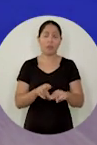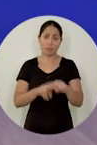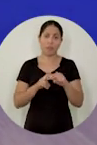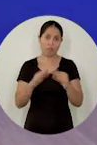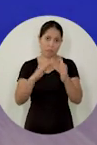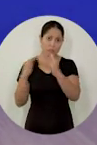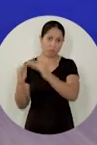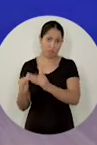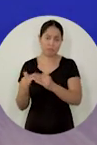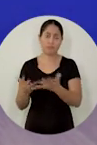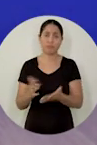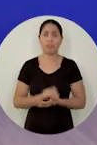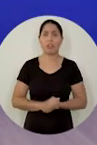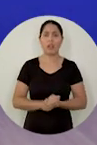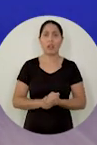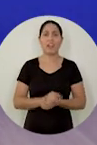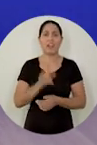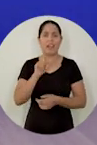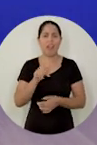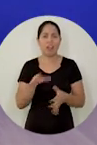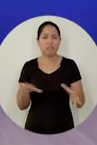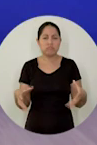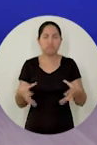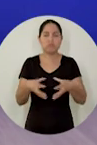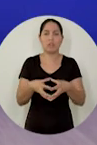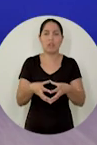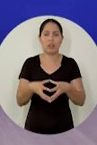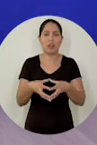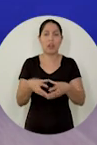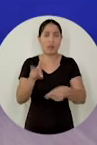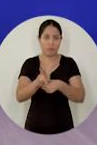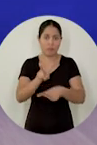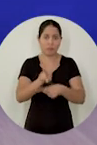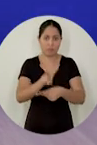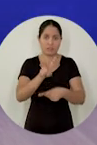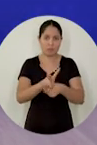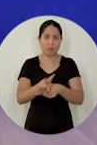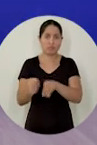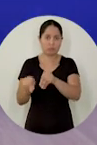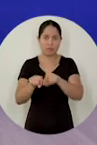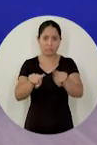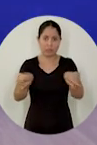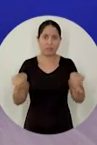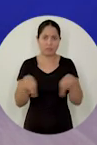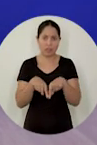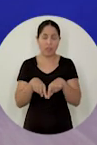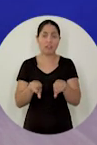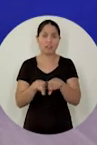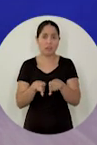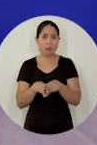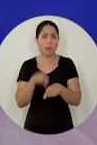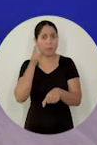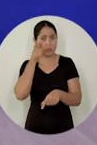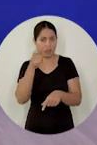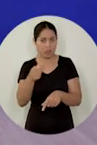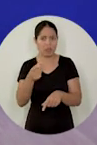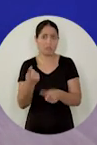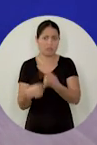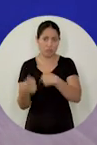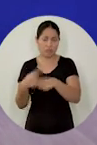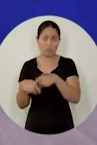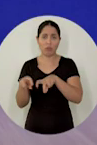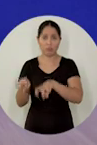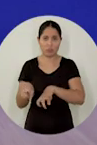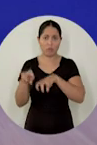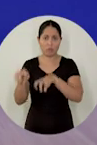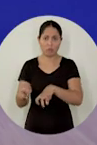rurais. O conjunto de providências de amparo à propriedade da terra que se destinem a orientar no interesse da economia